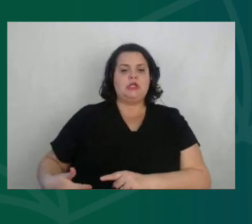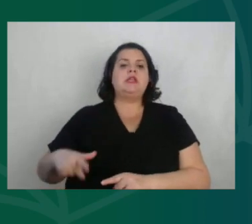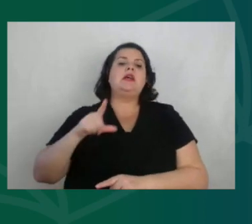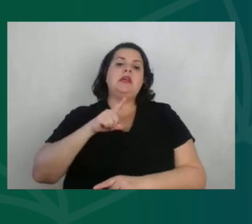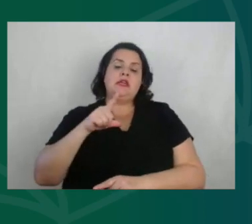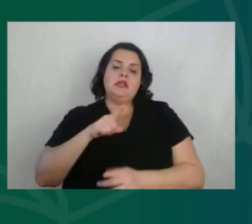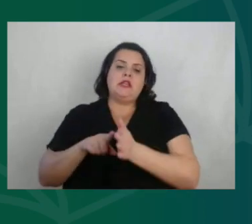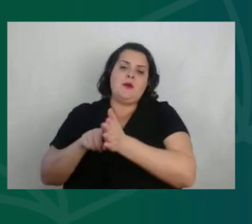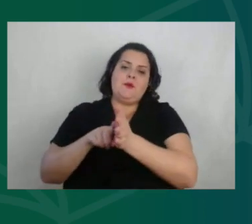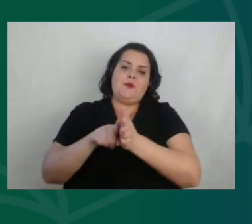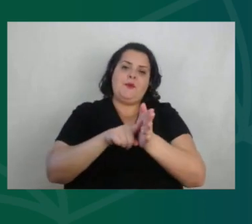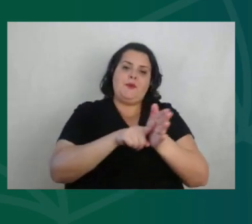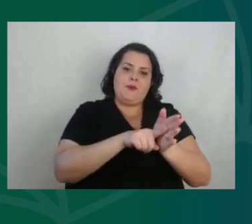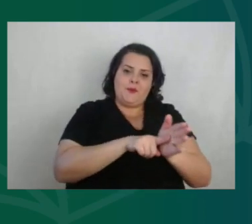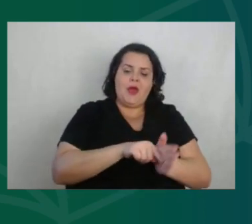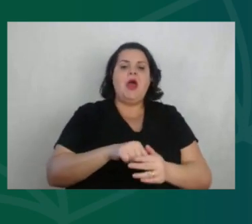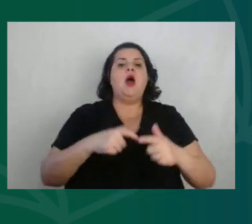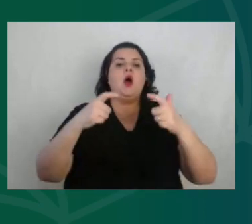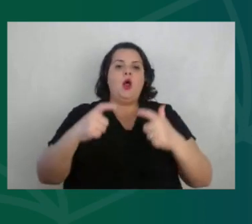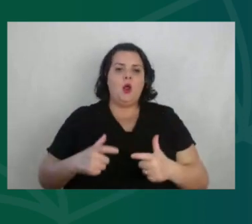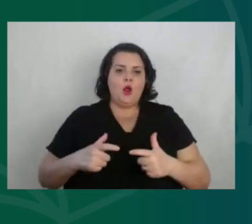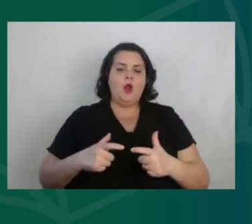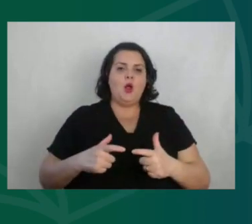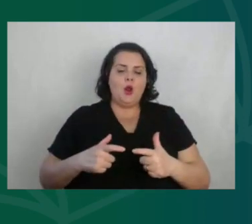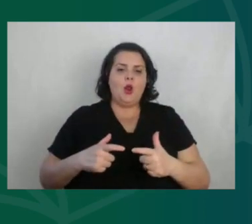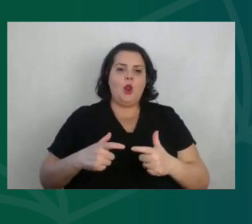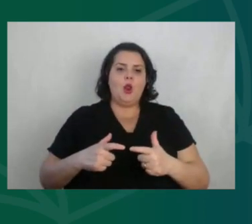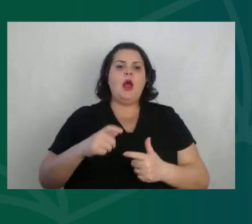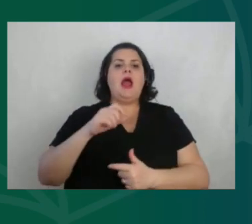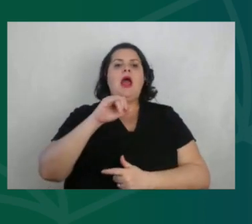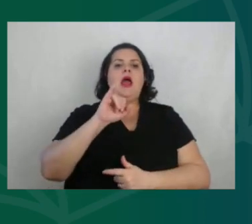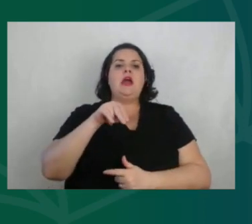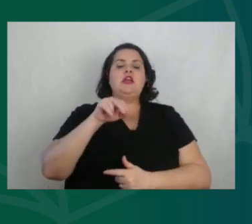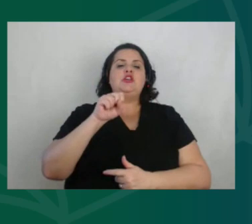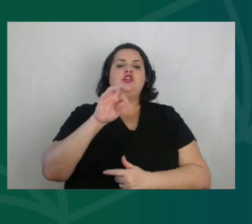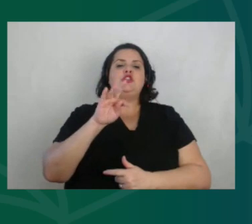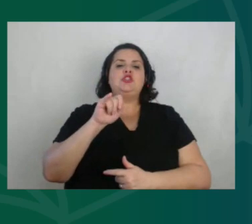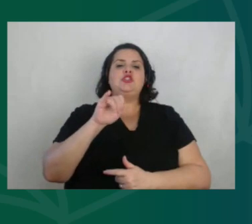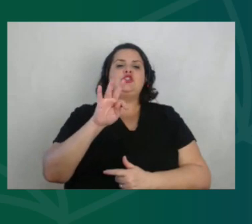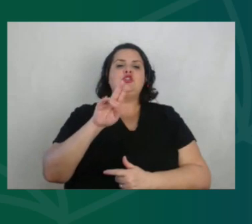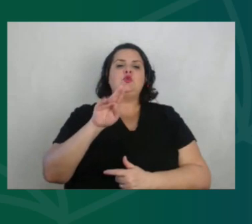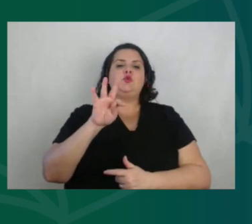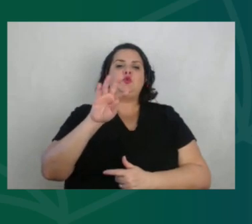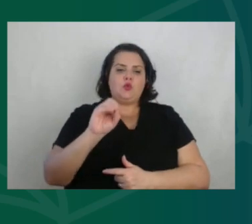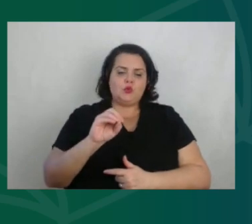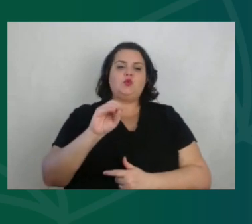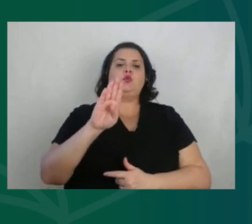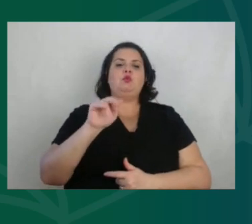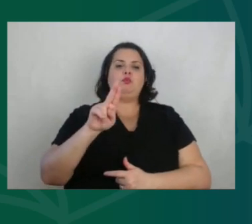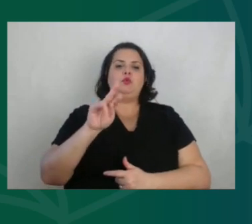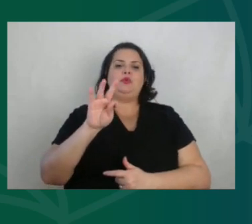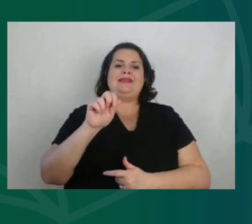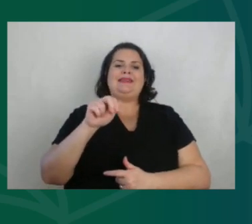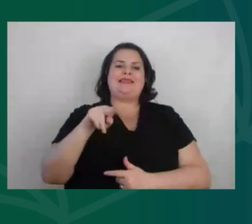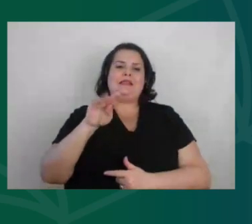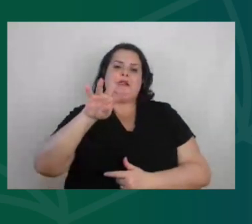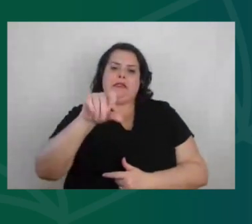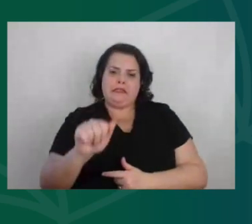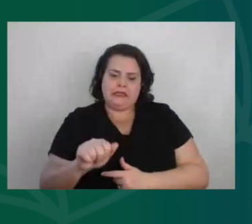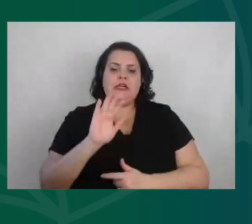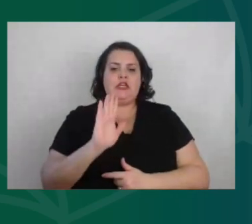pelo Instituto Butantan, que já foi liberada também para ensaios de fase 3, e a população já está sendo